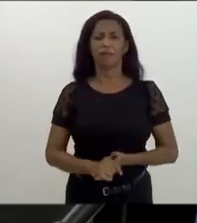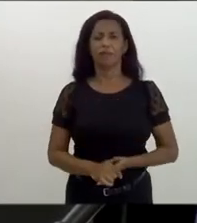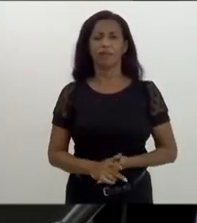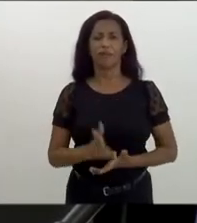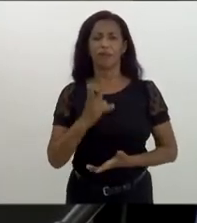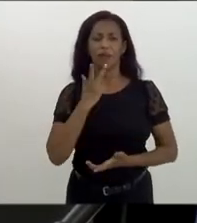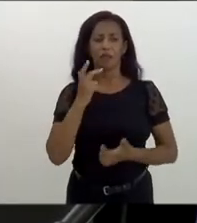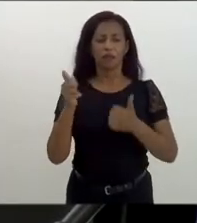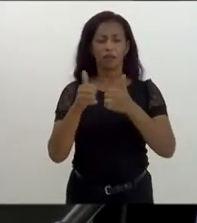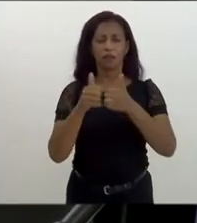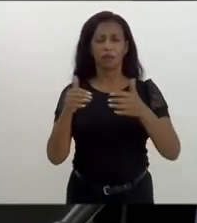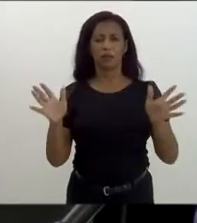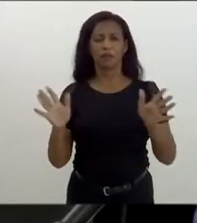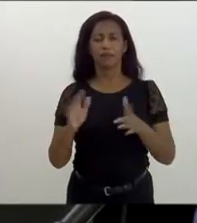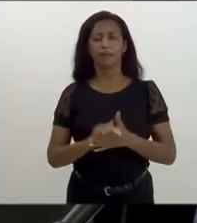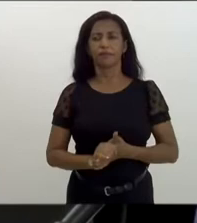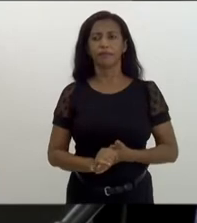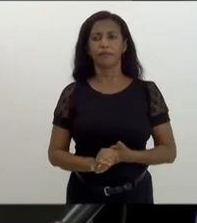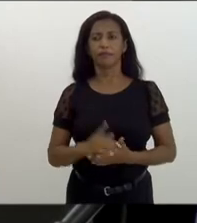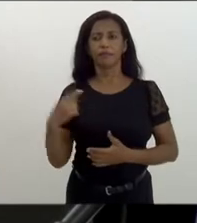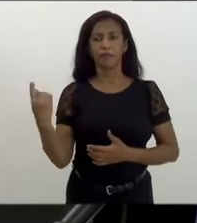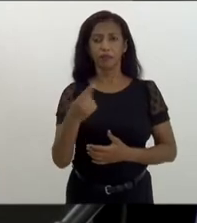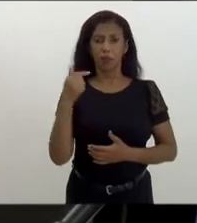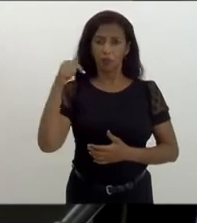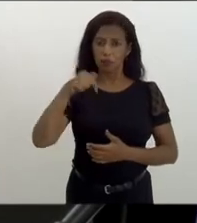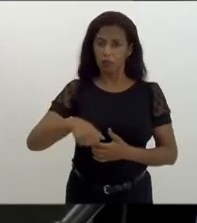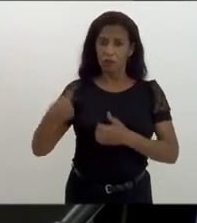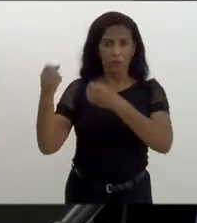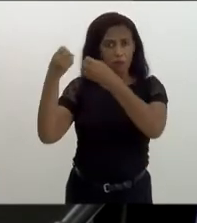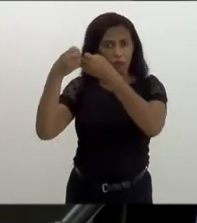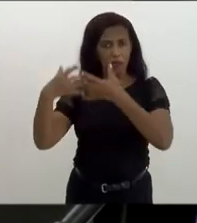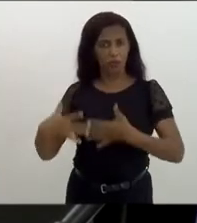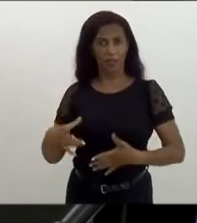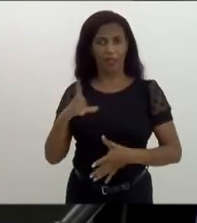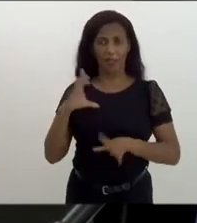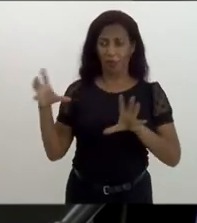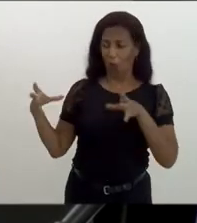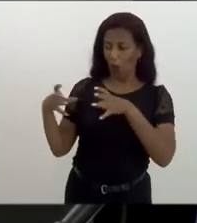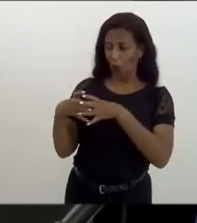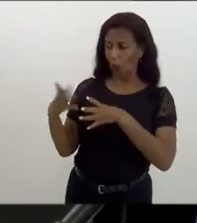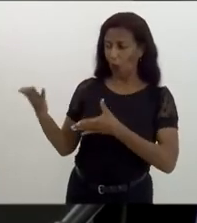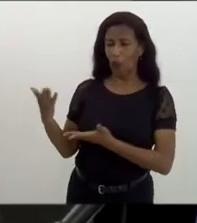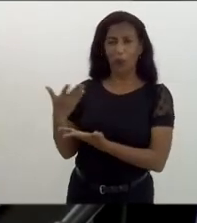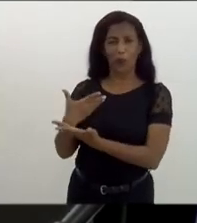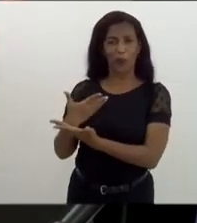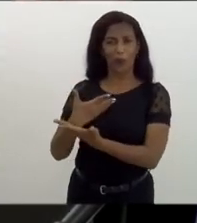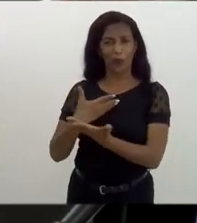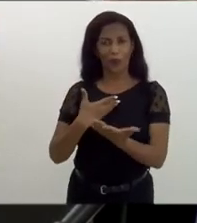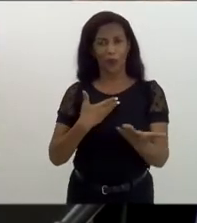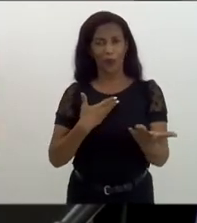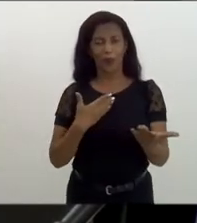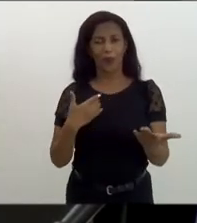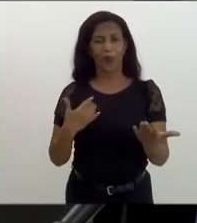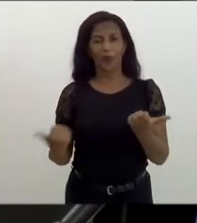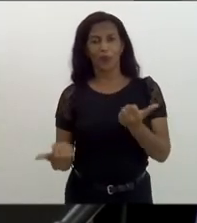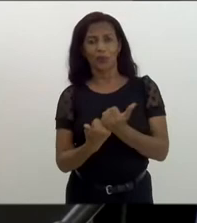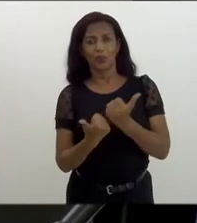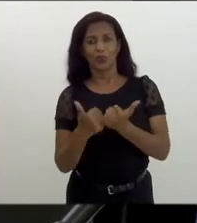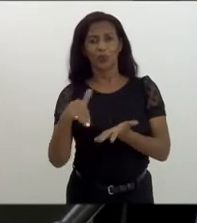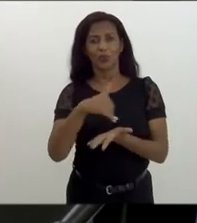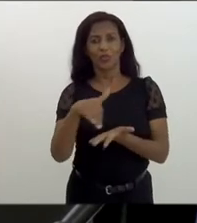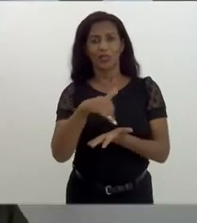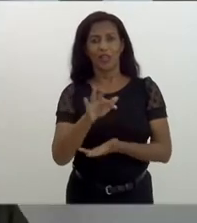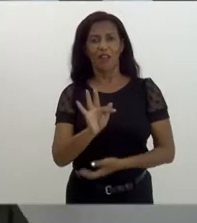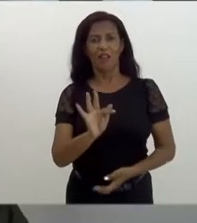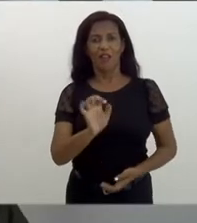em aberto que nós estamos aqui para esclarecer o trouxe meu time gostaria de apresentar o meu subsecretário Fernando